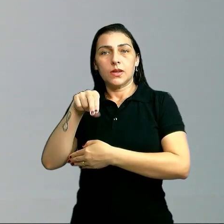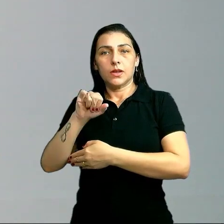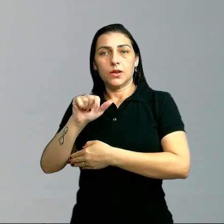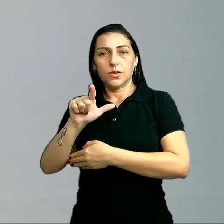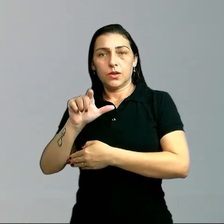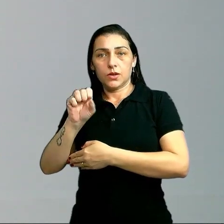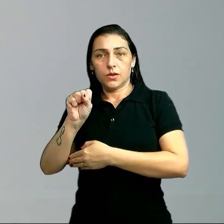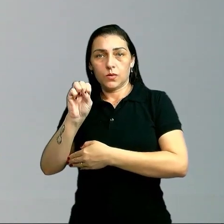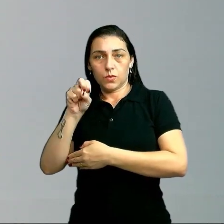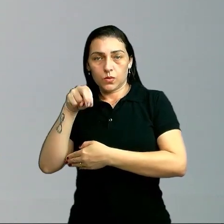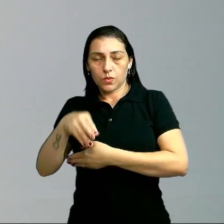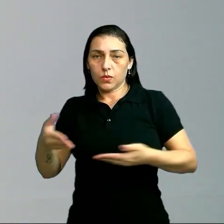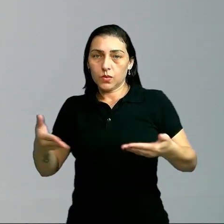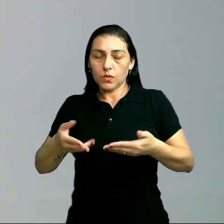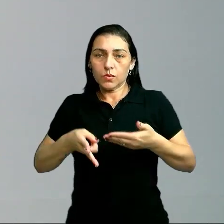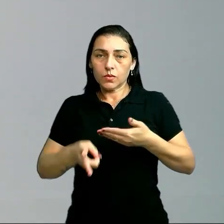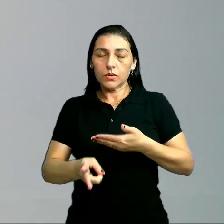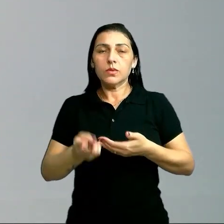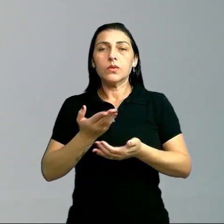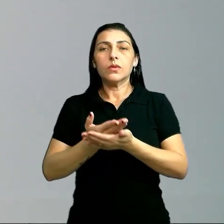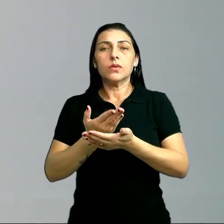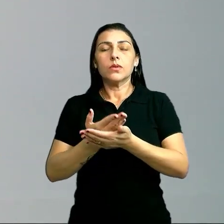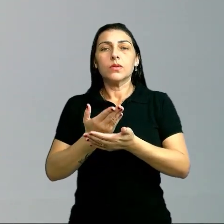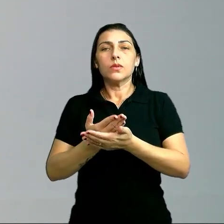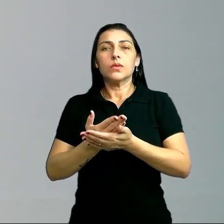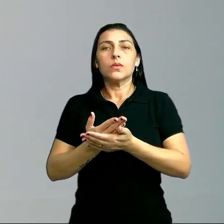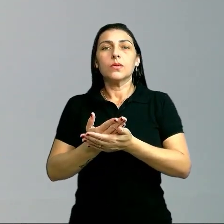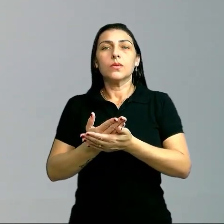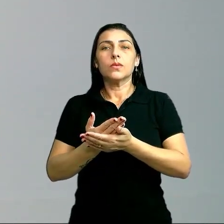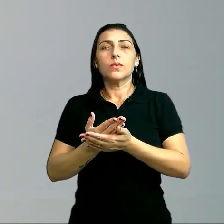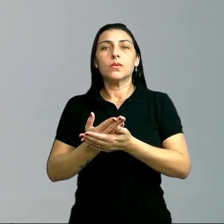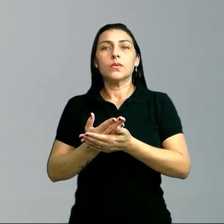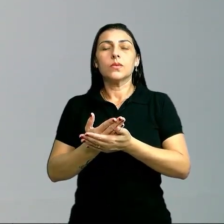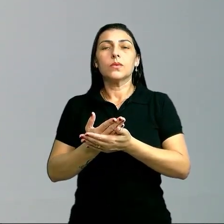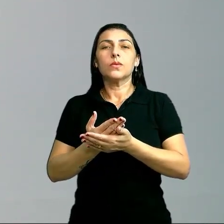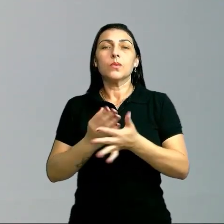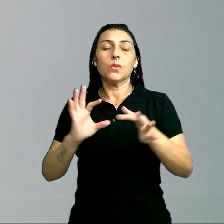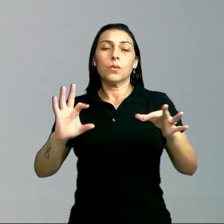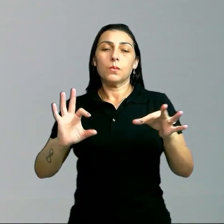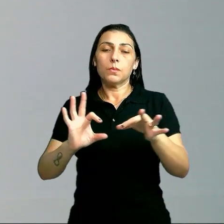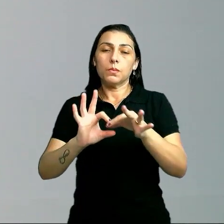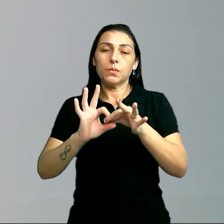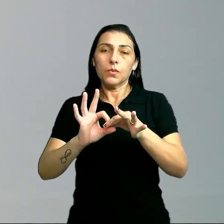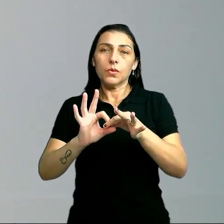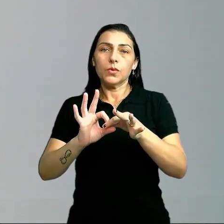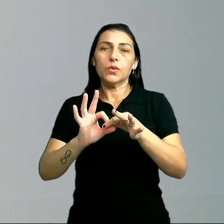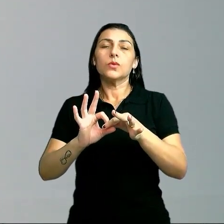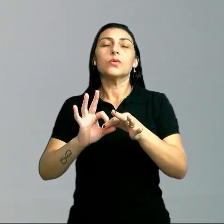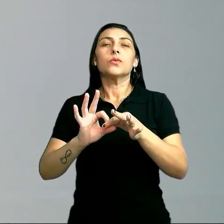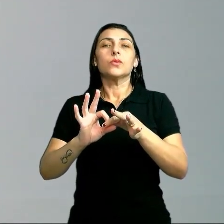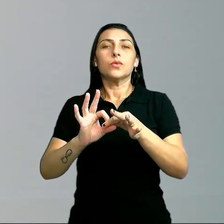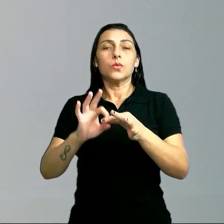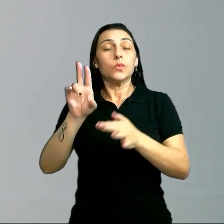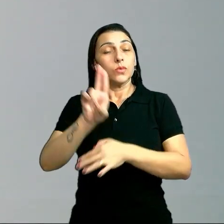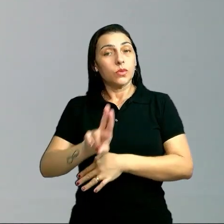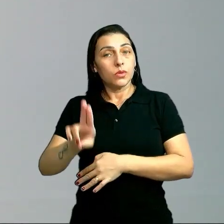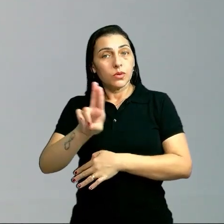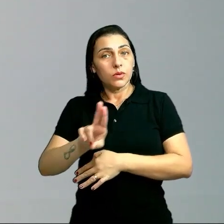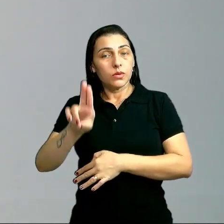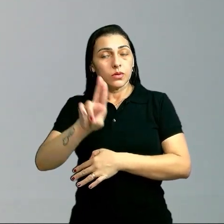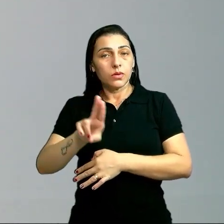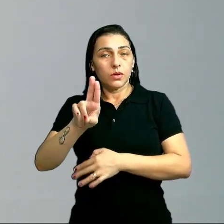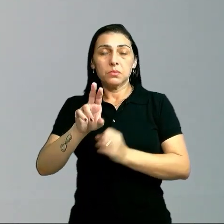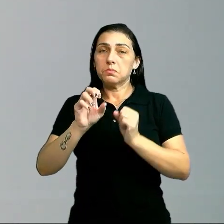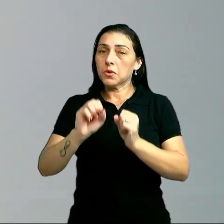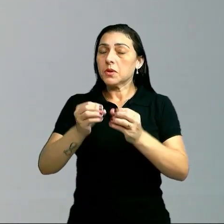daremos continuidade com o estudo de um composto muito famoso, muito utilizado, às vezes